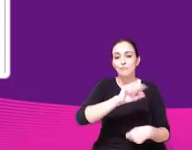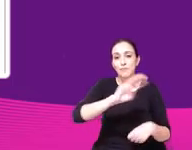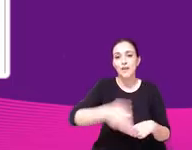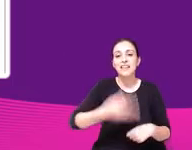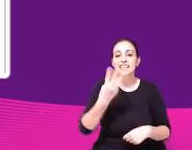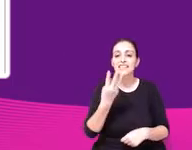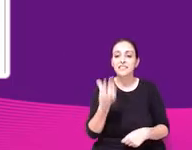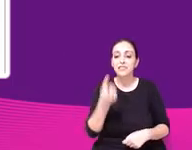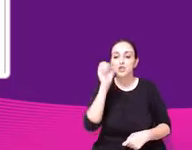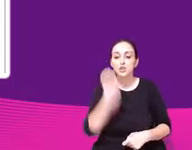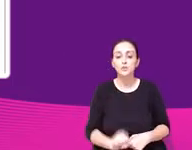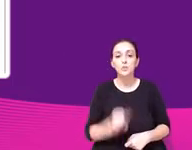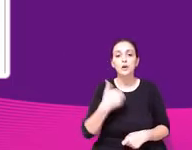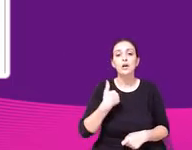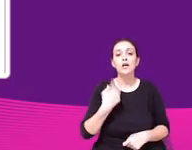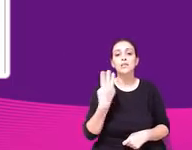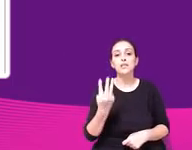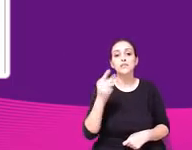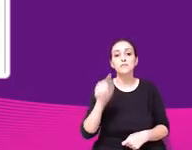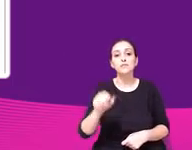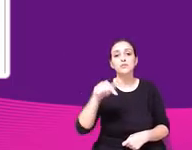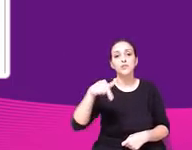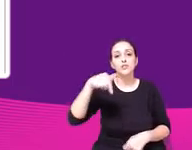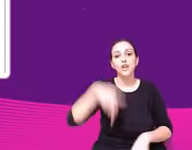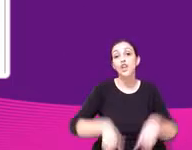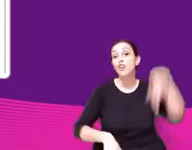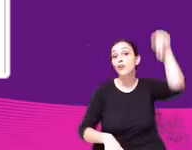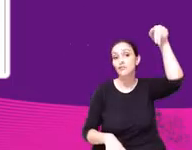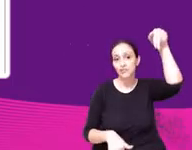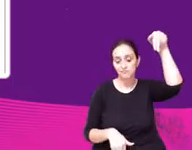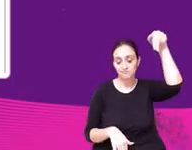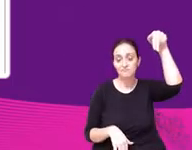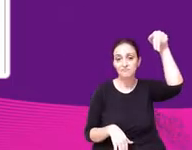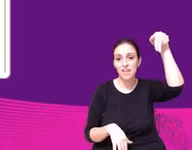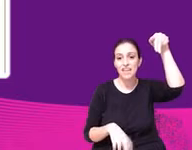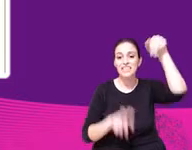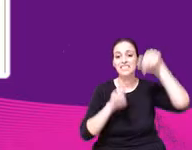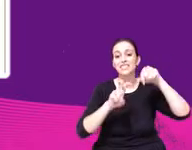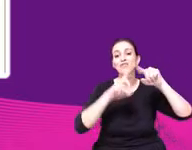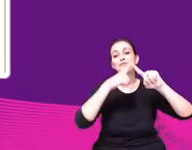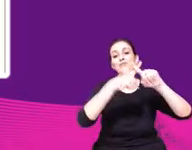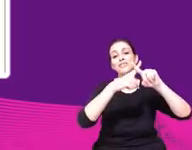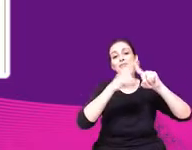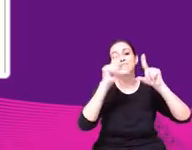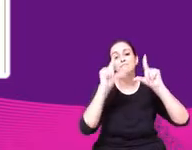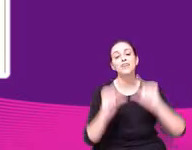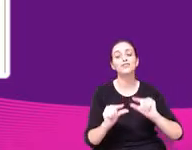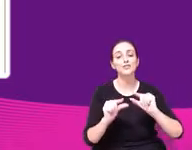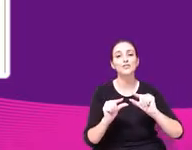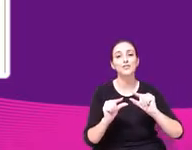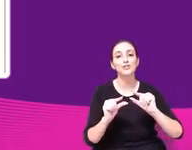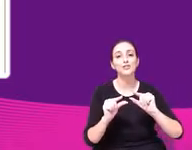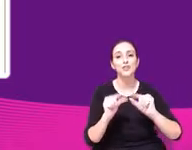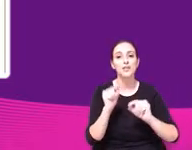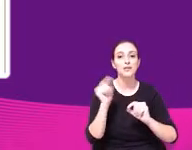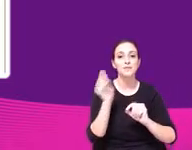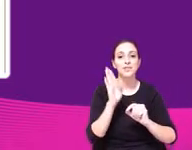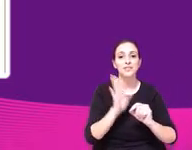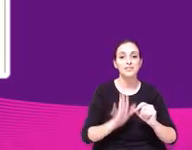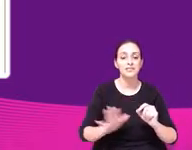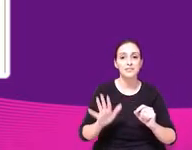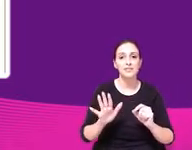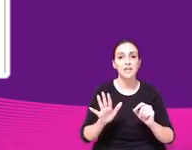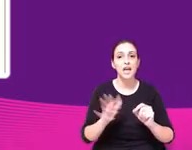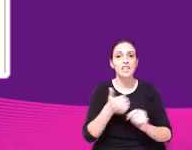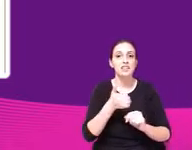sul, 3,7 na região norte. 5 vezes menos que o Brasil, 4 vezes menos que o Brasil e 10 vezes menos que a